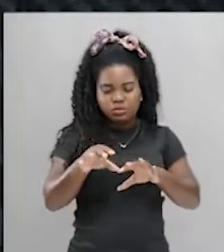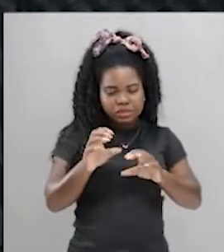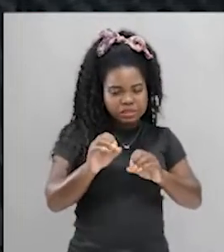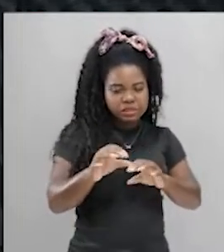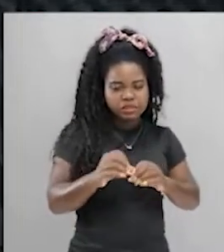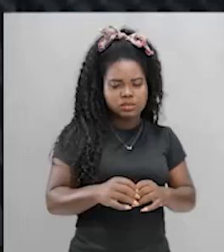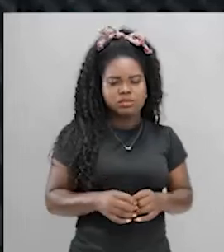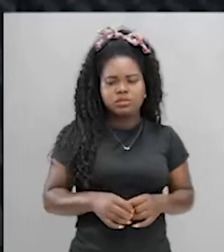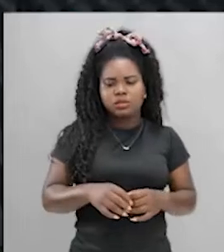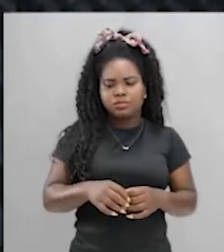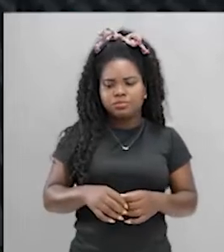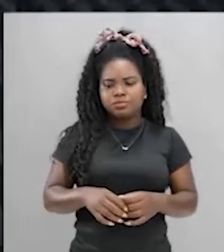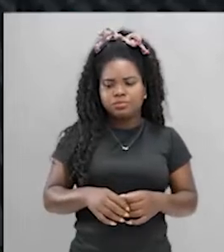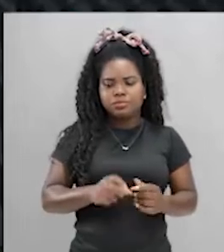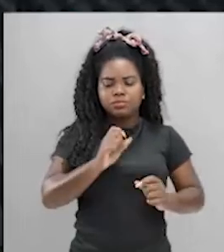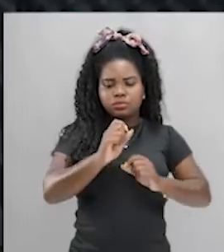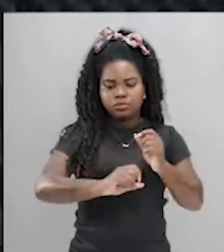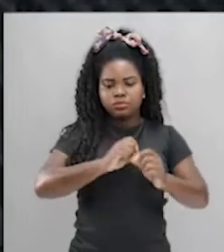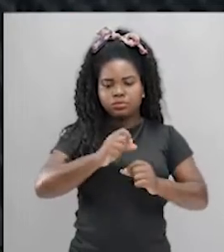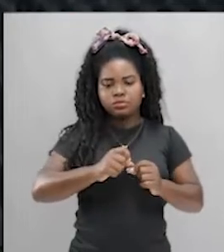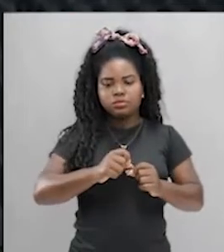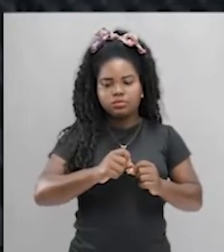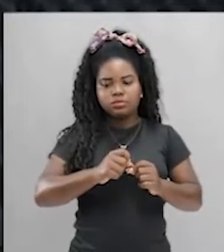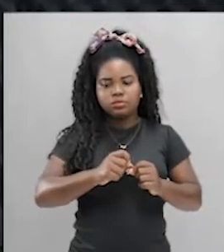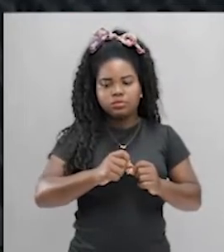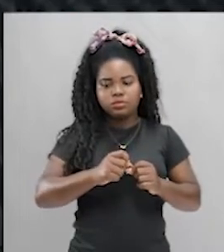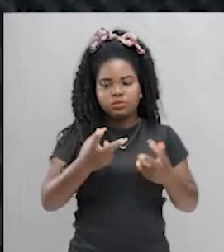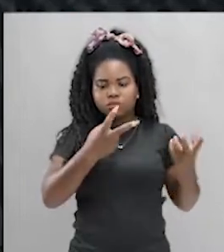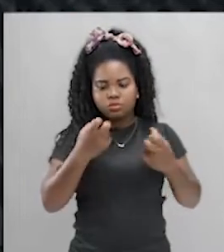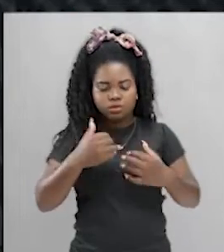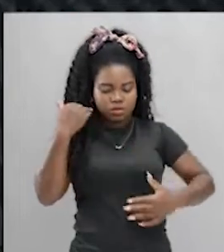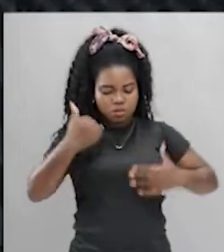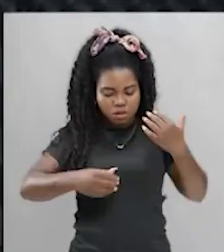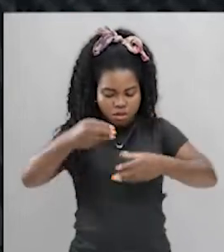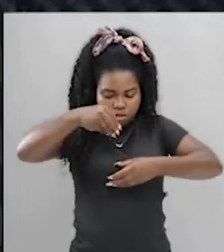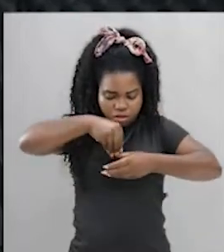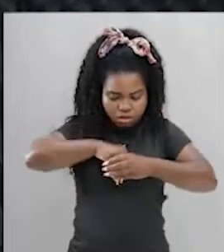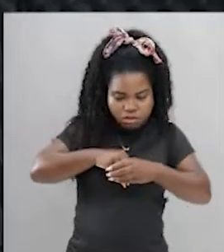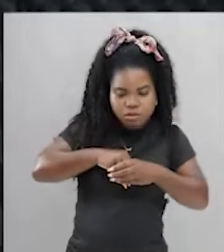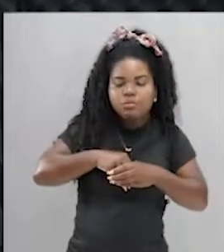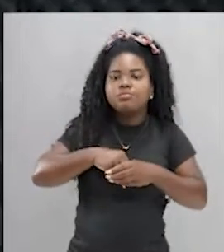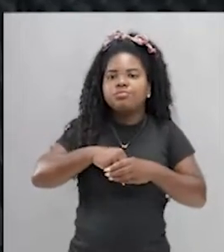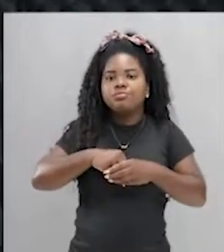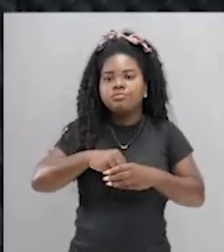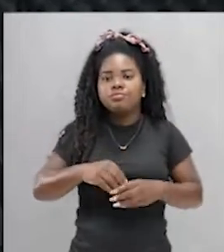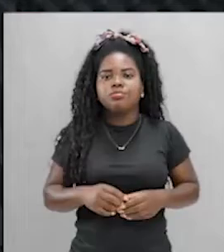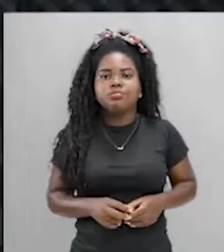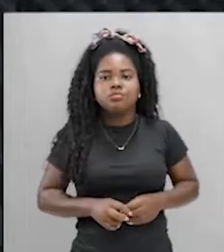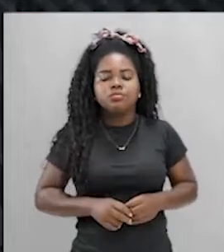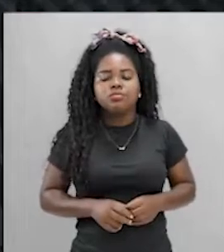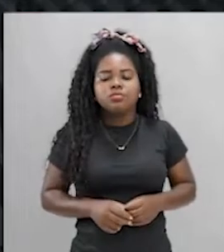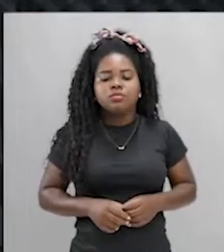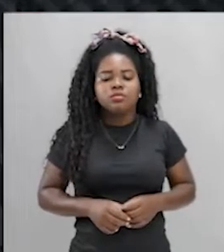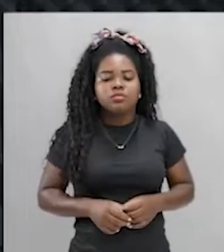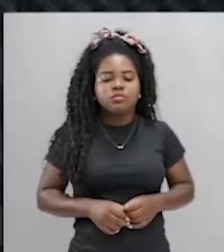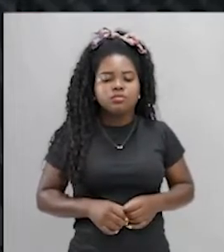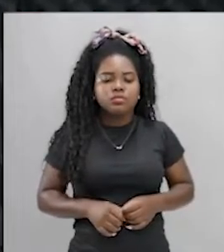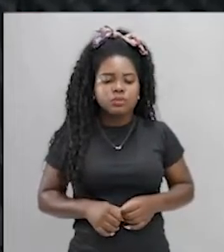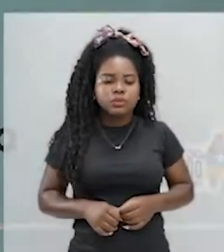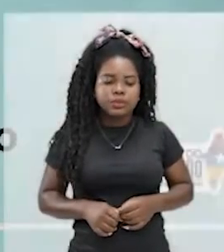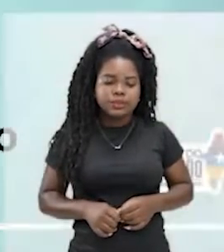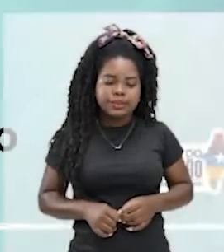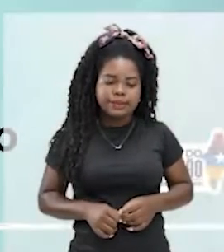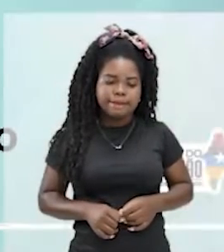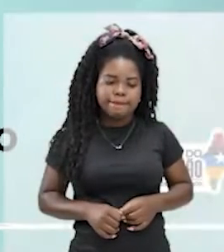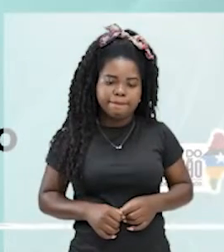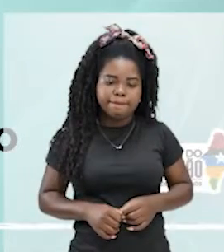às vezes pode até estar te agredindo. Olha o tema da crueldade, mas na verdade está pedindo ajuda. E é muito comum hoje em dia.